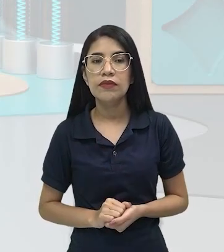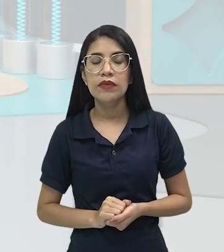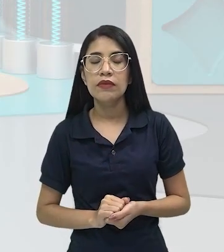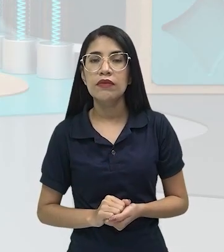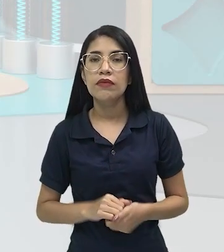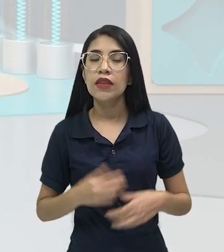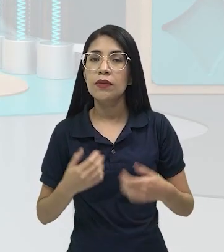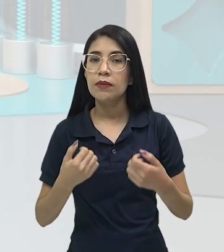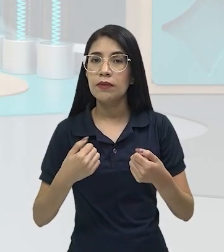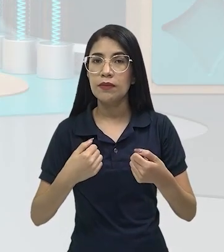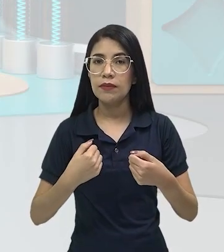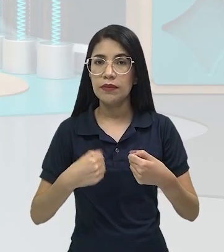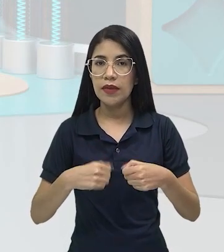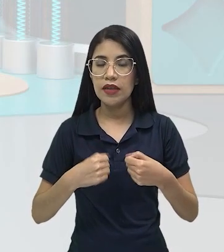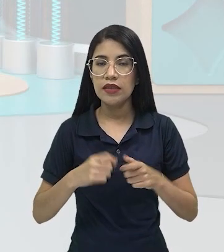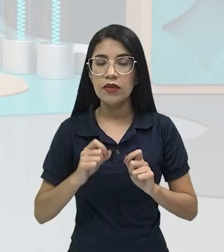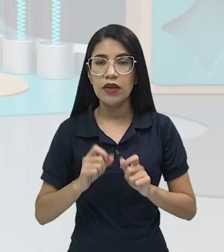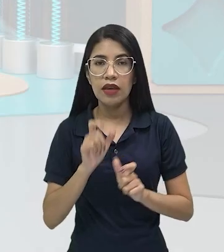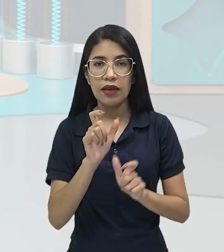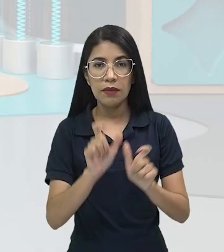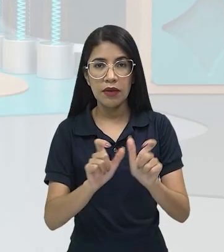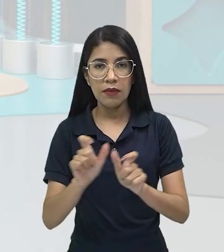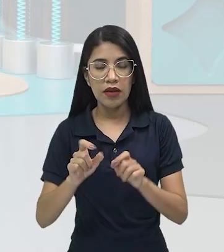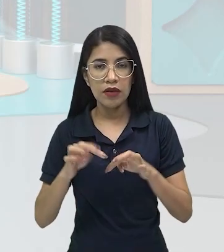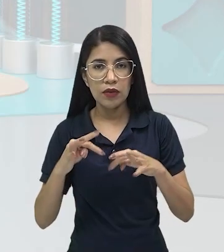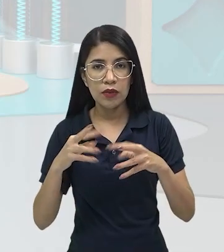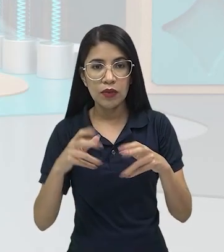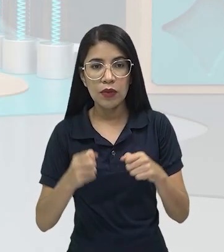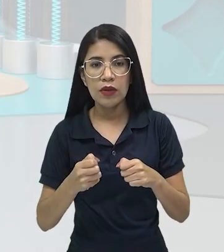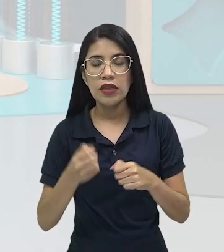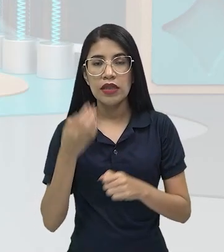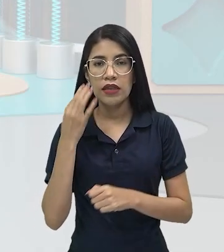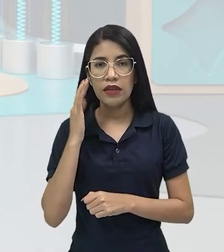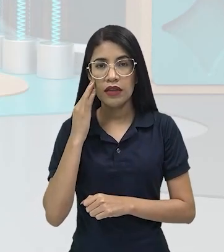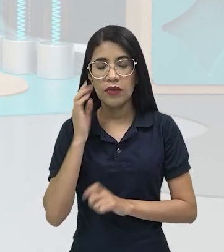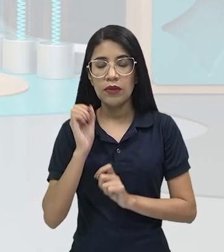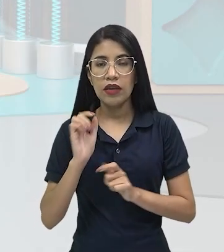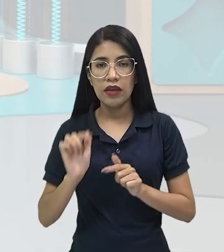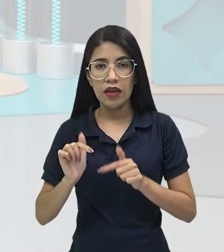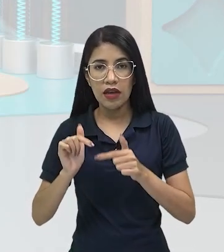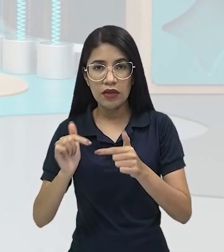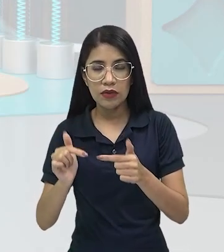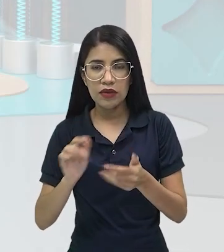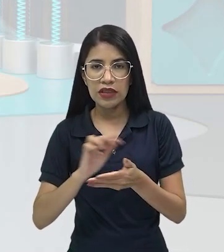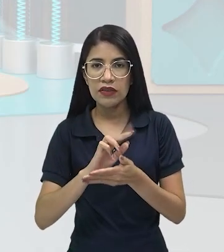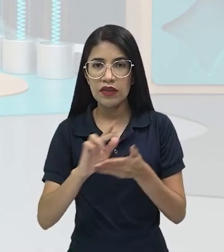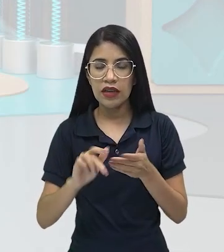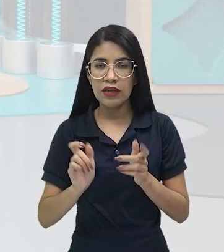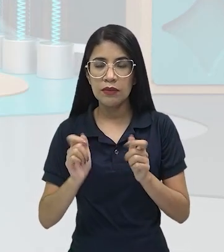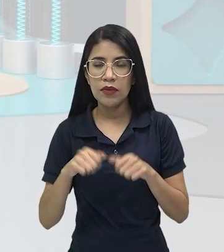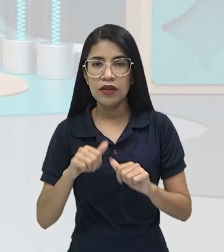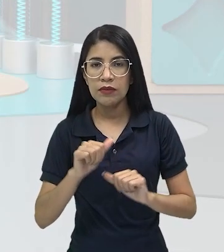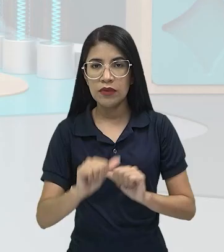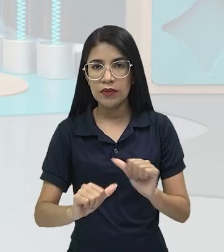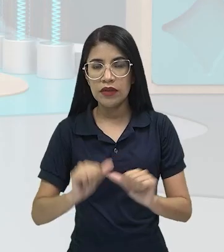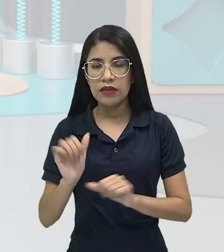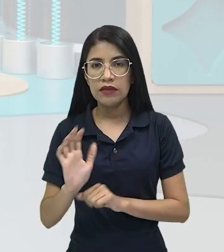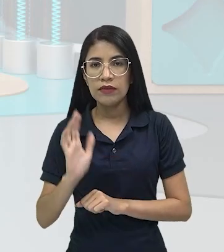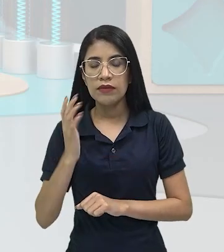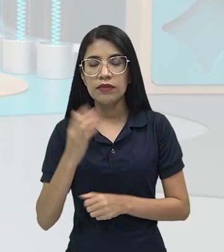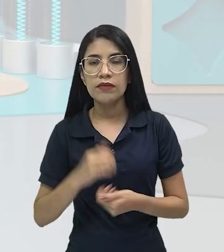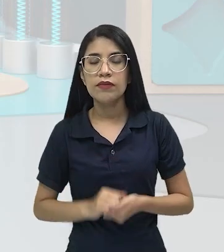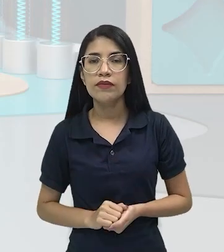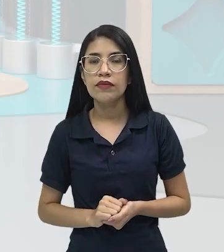que todos entendam que pequenas atitudes podem fazer grandes mudanças. Então nós temos